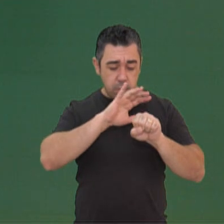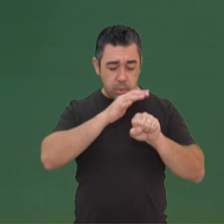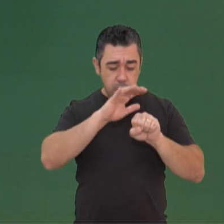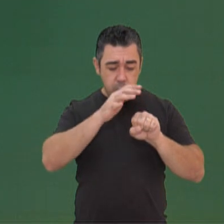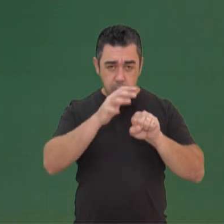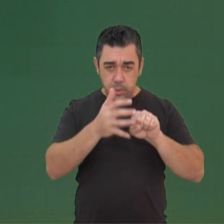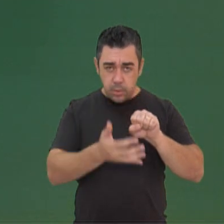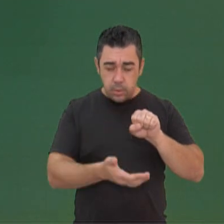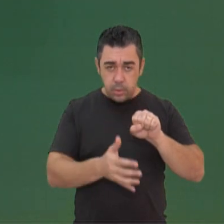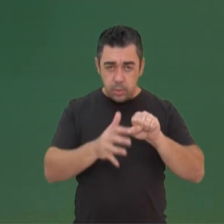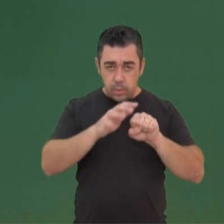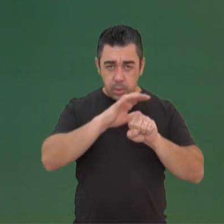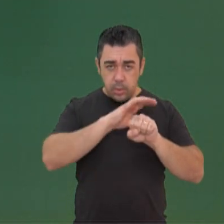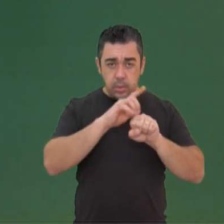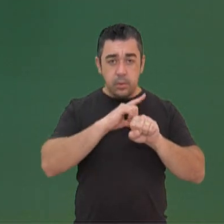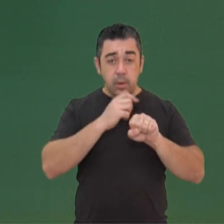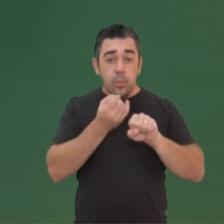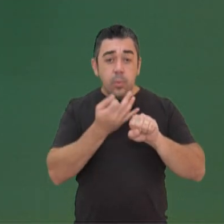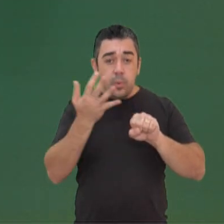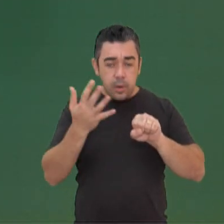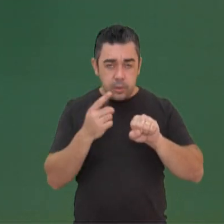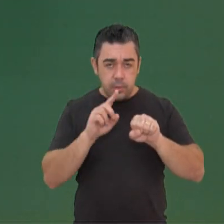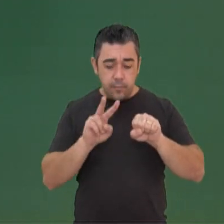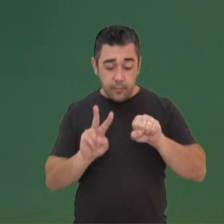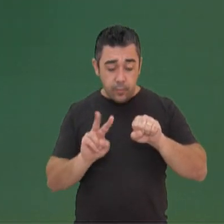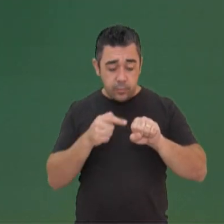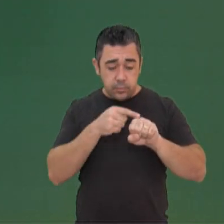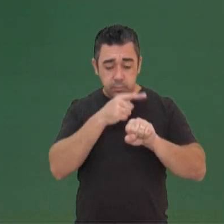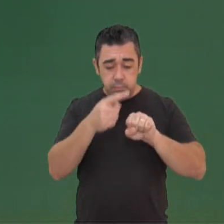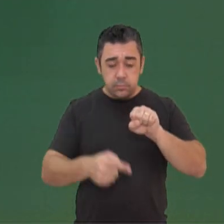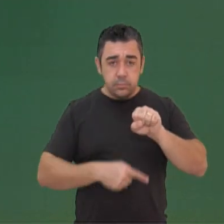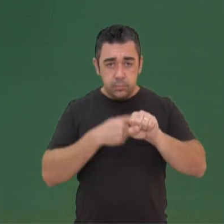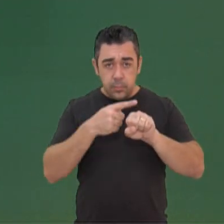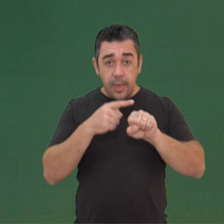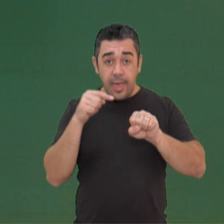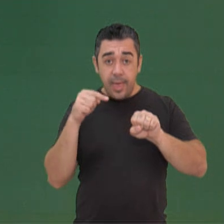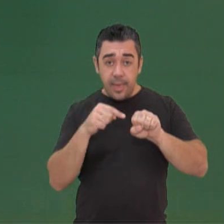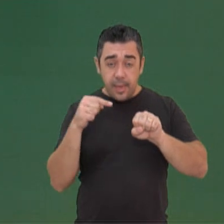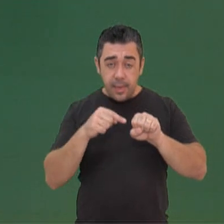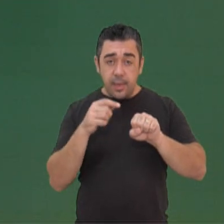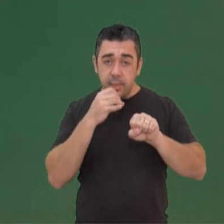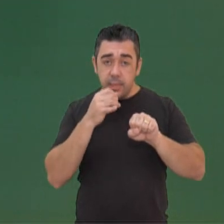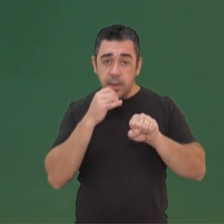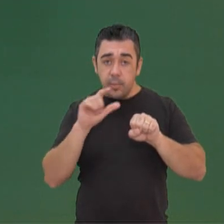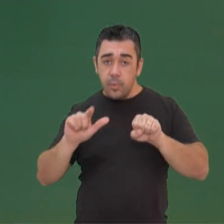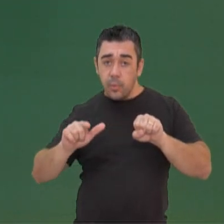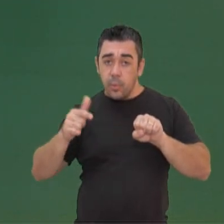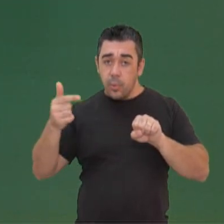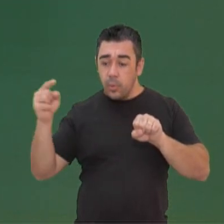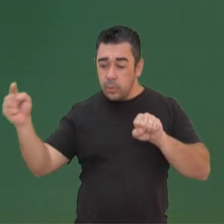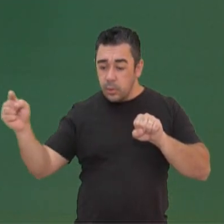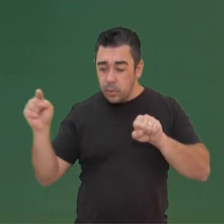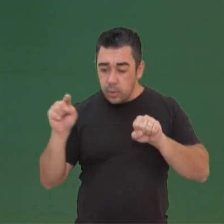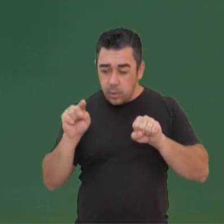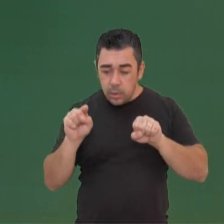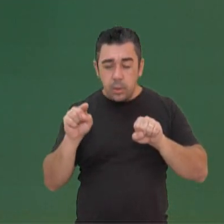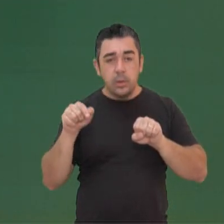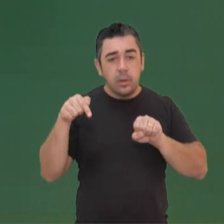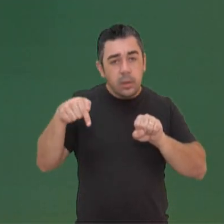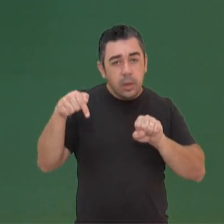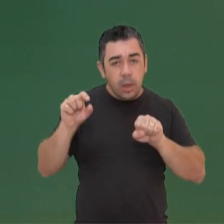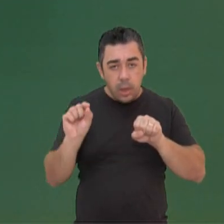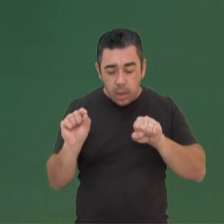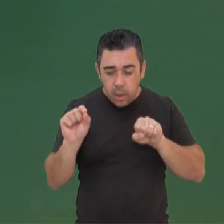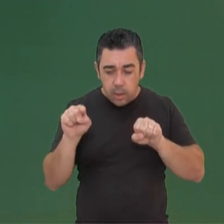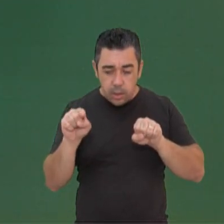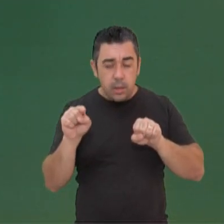de potencial elétrico. E esses volts influenciarão e determinarão, aqui no caso, a energia potencial que uma